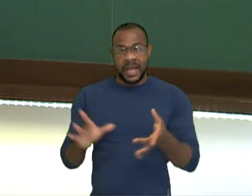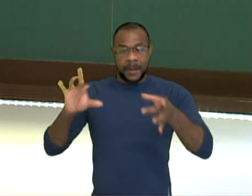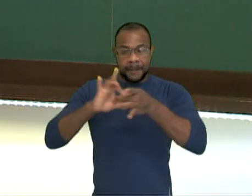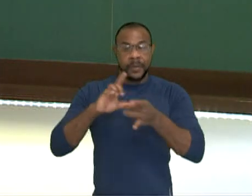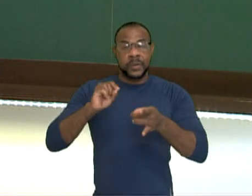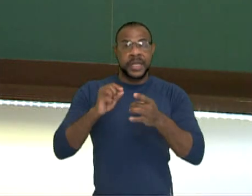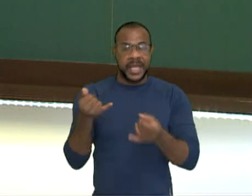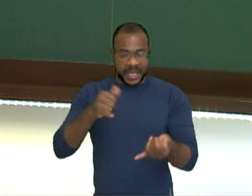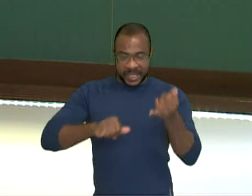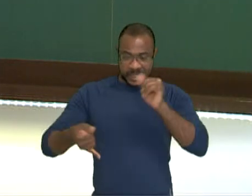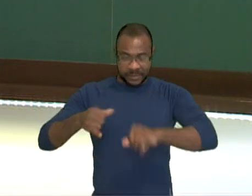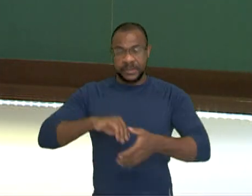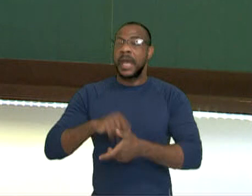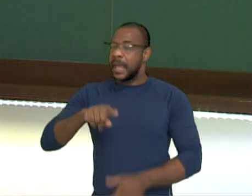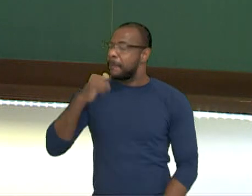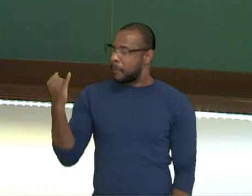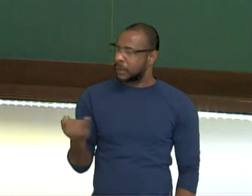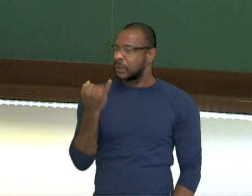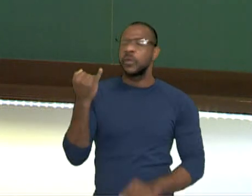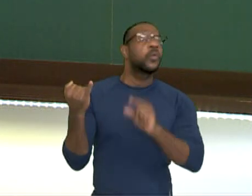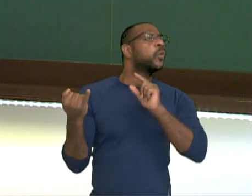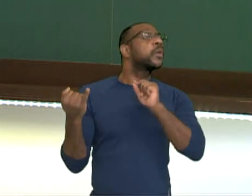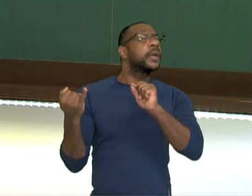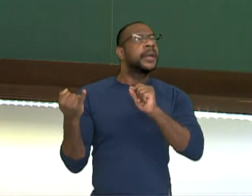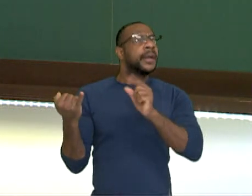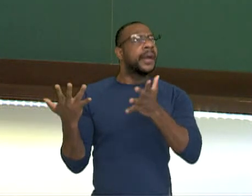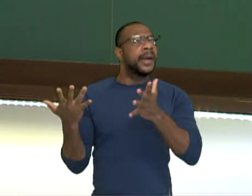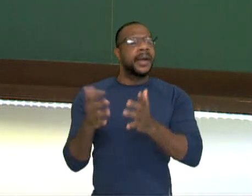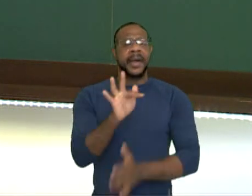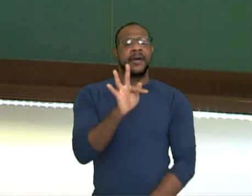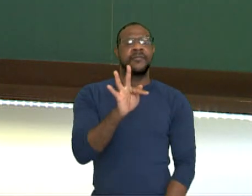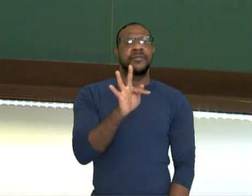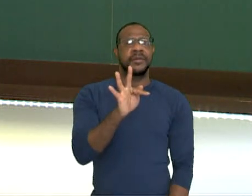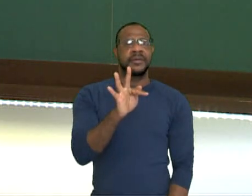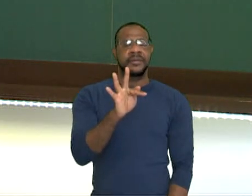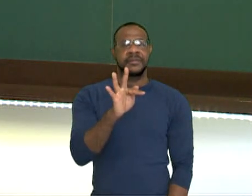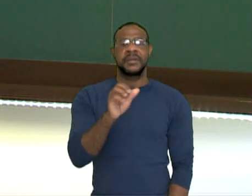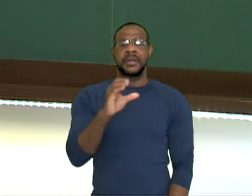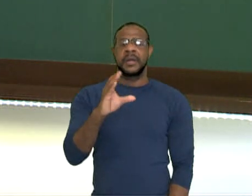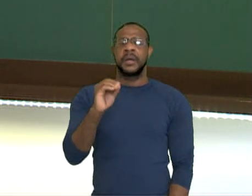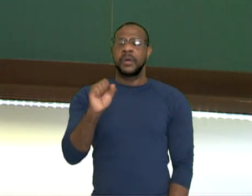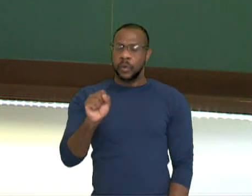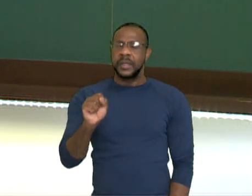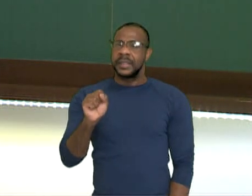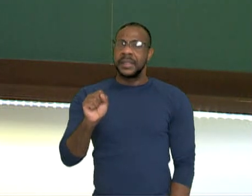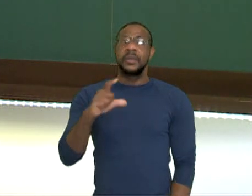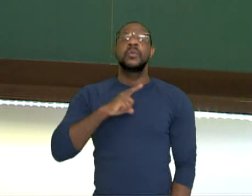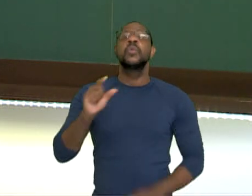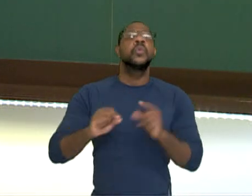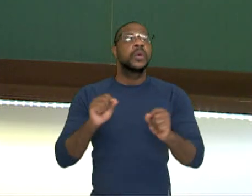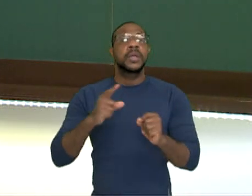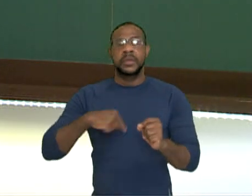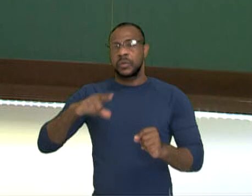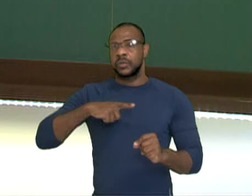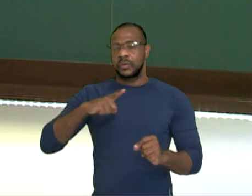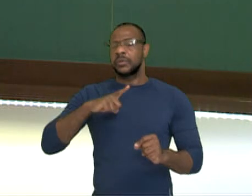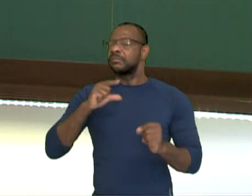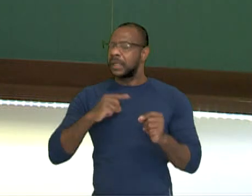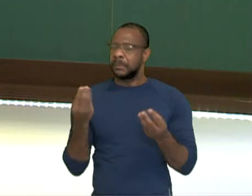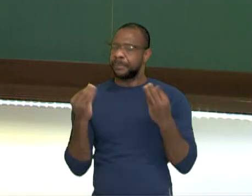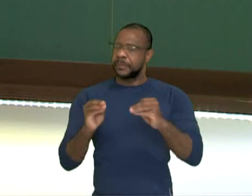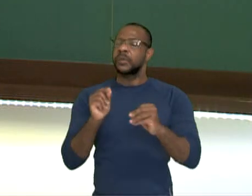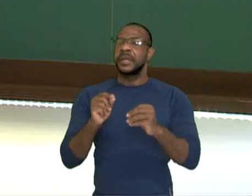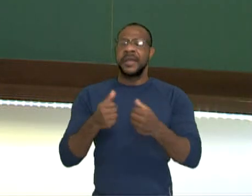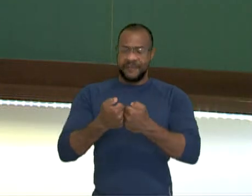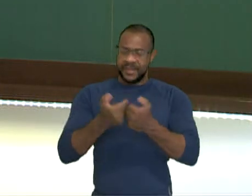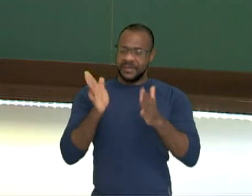Então, para você ver quão importante é a função do cosseno, que a gente já viu que a gente aplica em física e agora